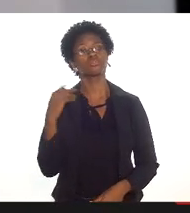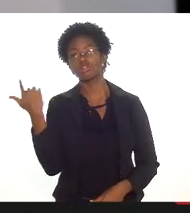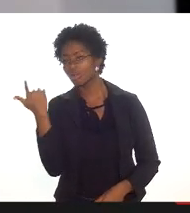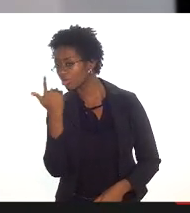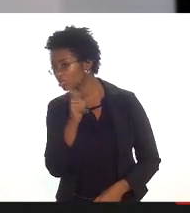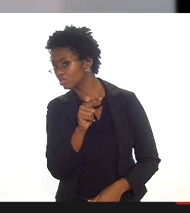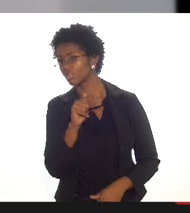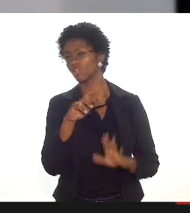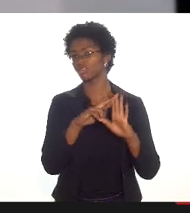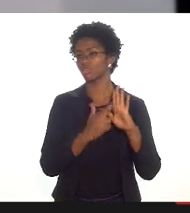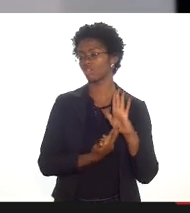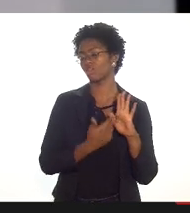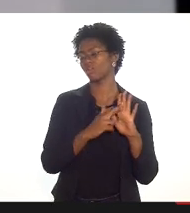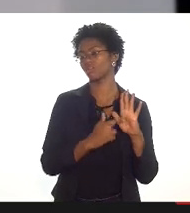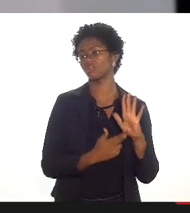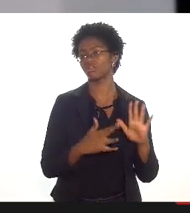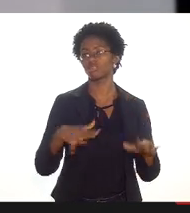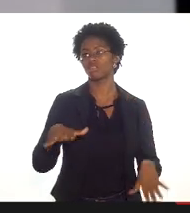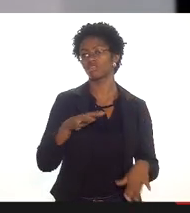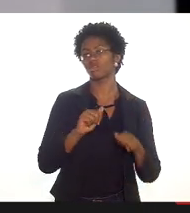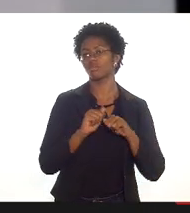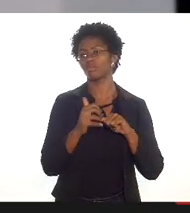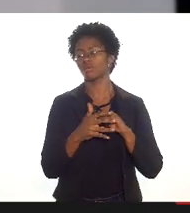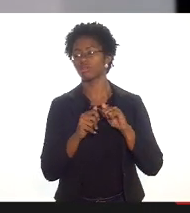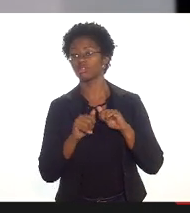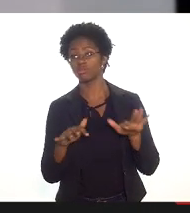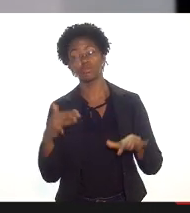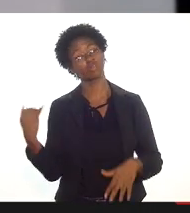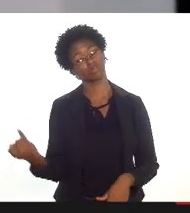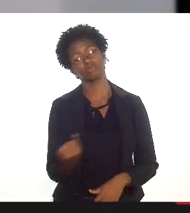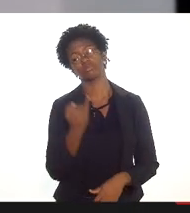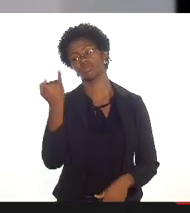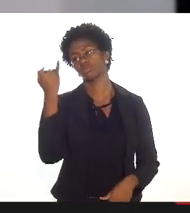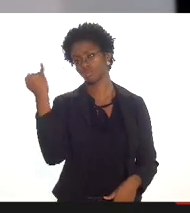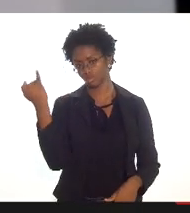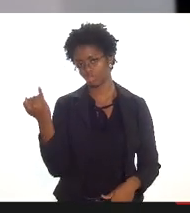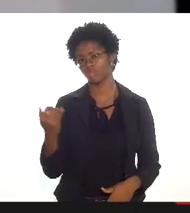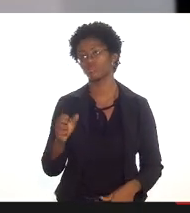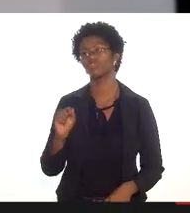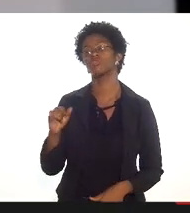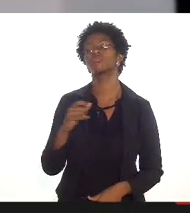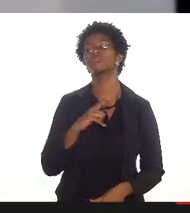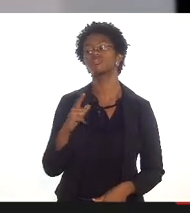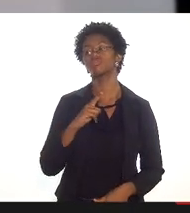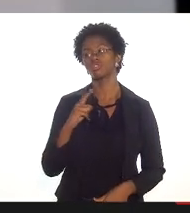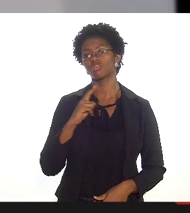da rede estadual e no meio da pandemia isso é fundamental, e se houve um